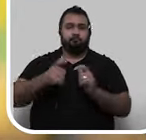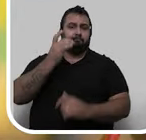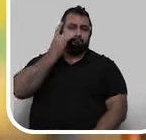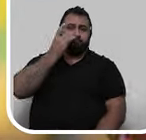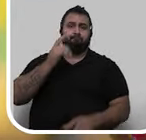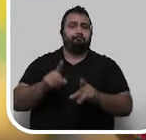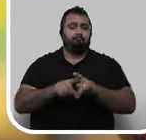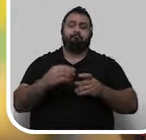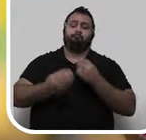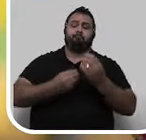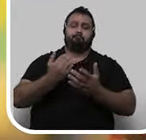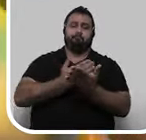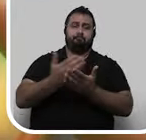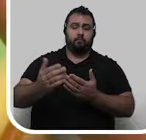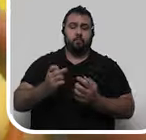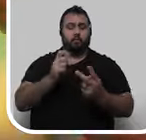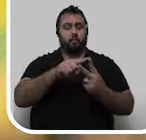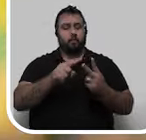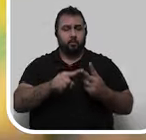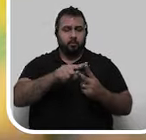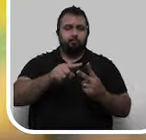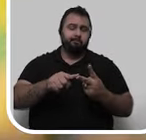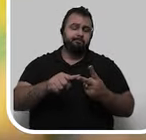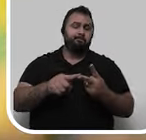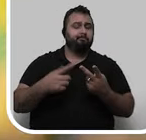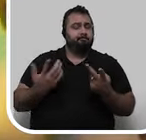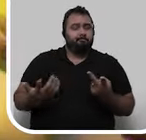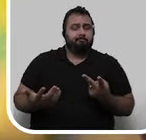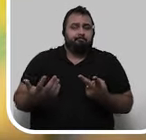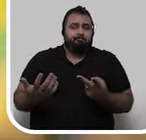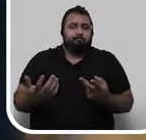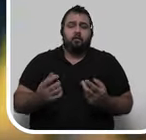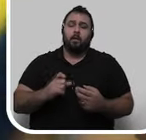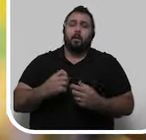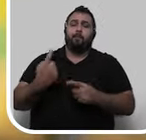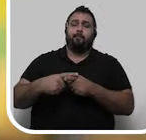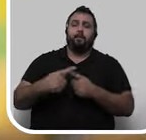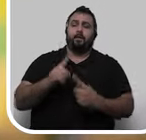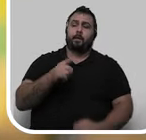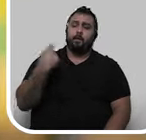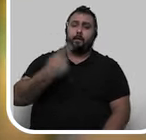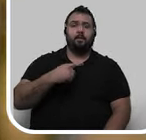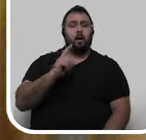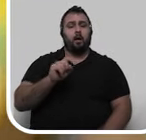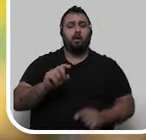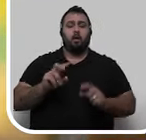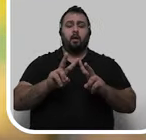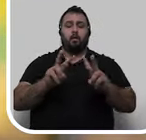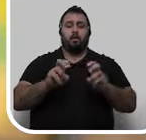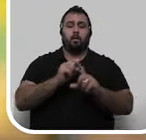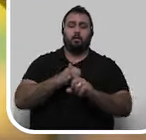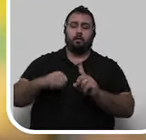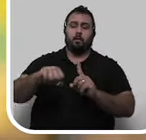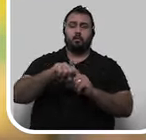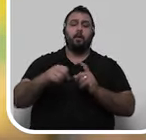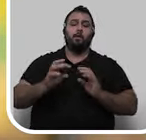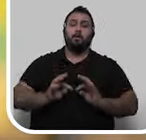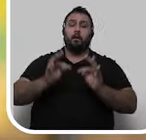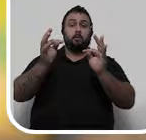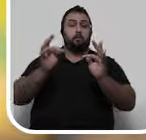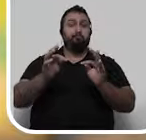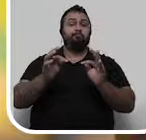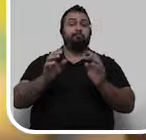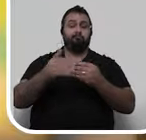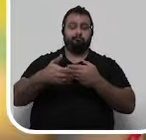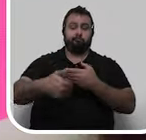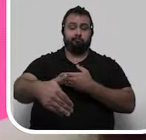começa a aliar as duas coisas, porque a gente é um marco de uma sociedade tecnológica daqui para frente. É o que a gente estava